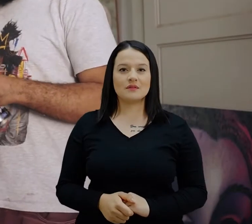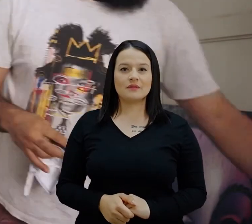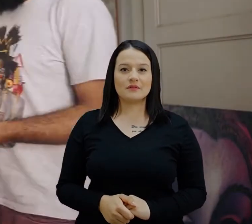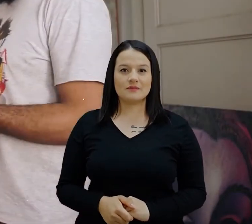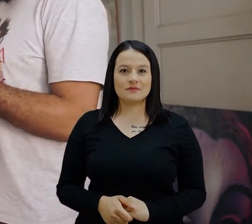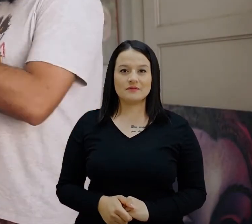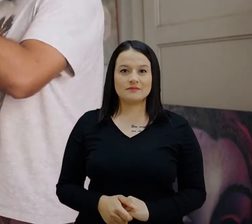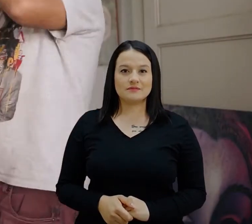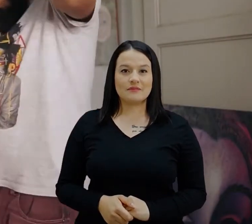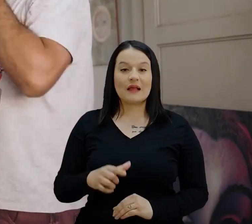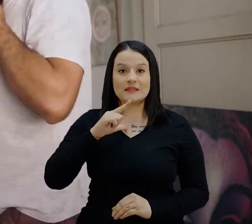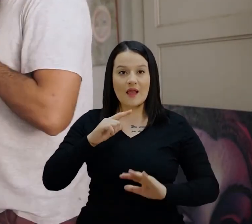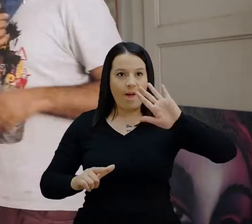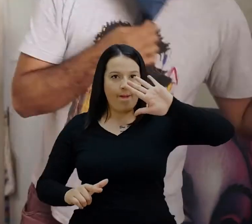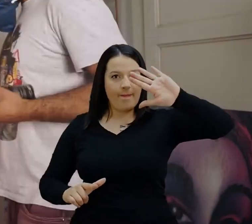pouco.